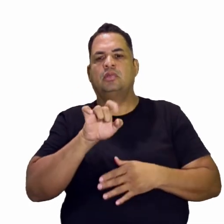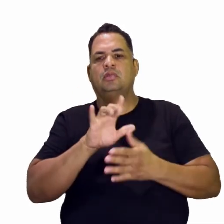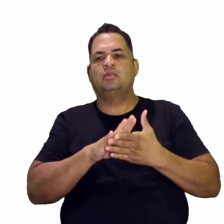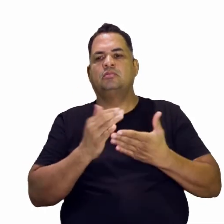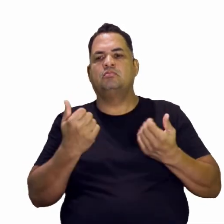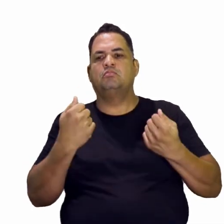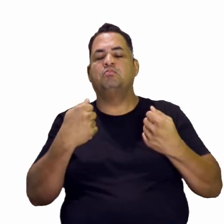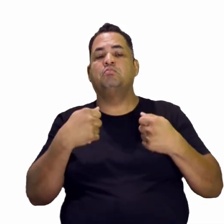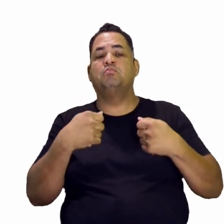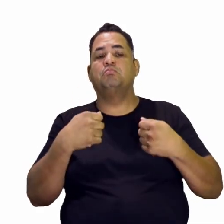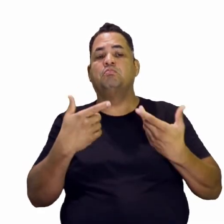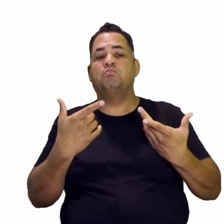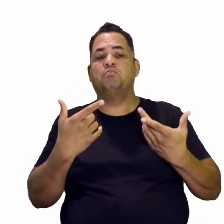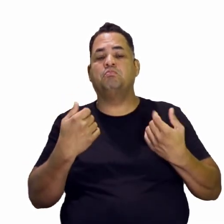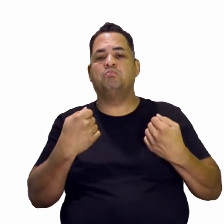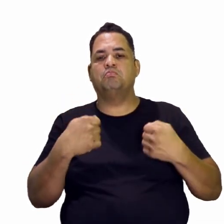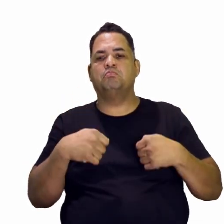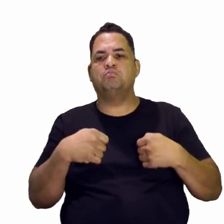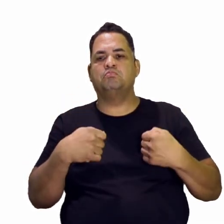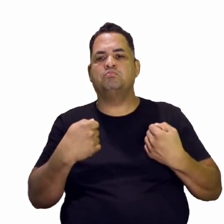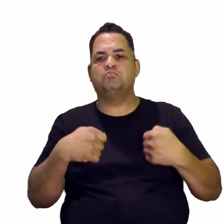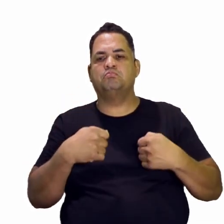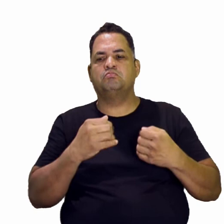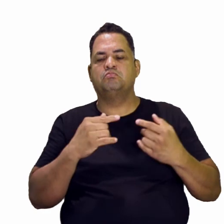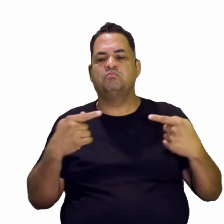mesmos podem